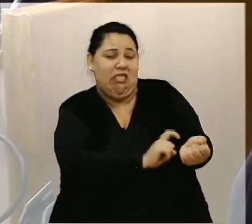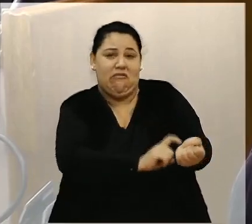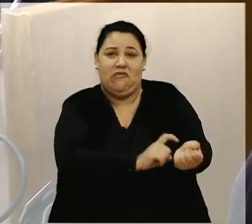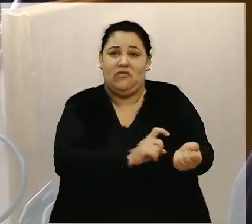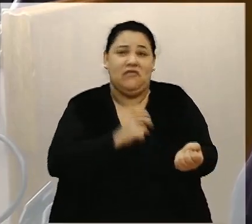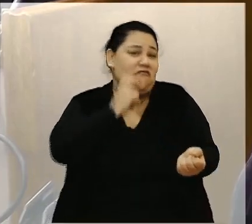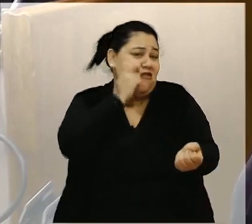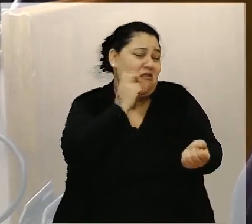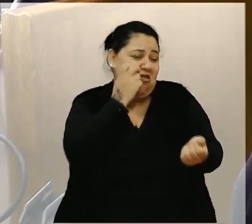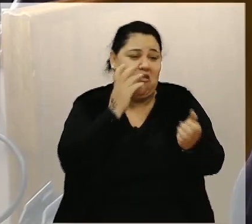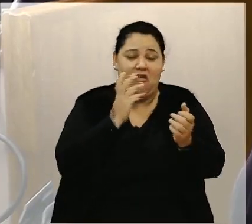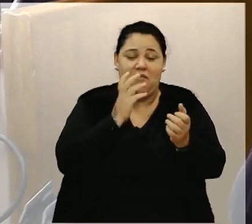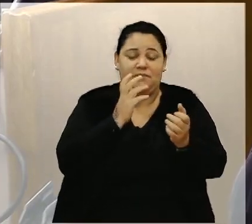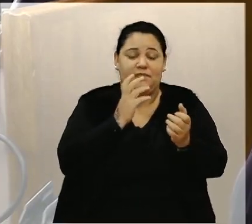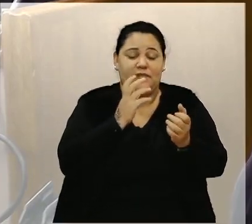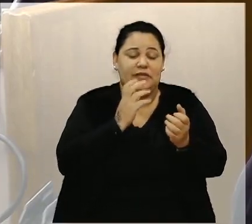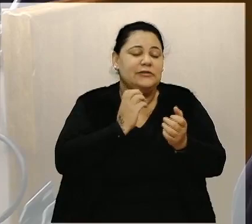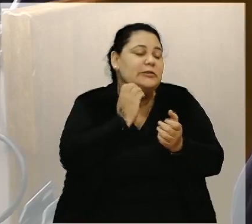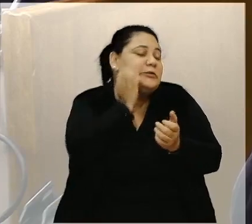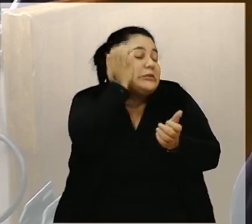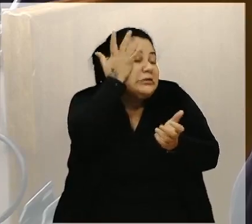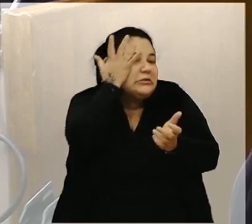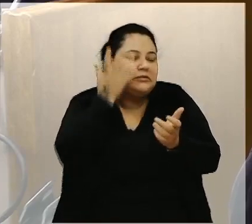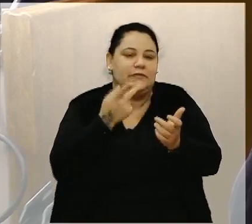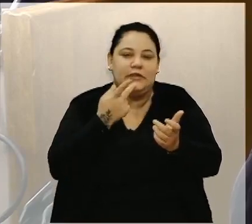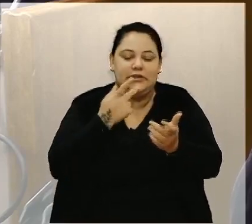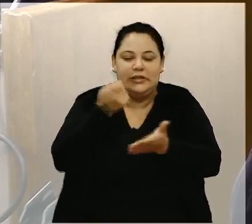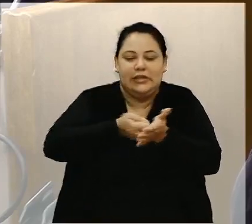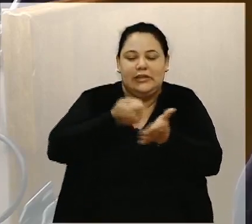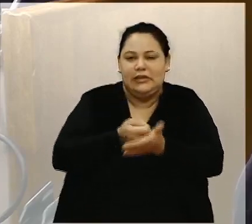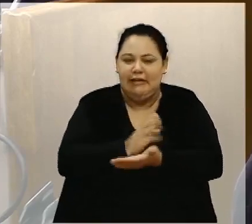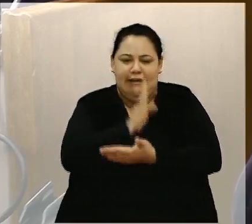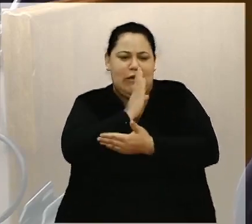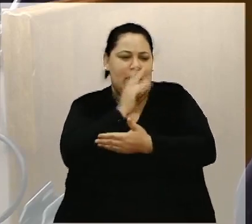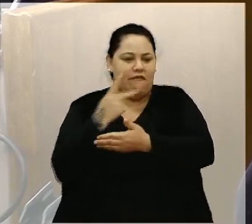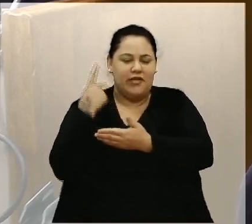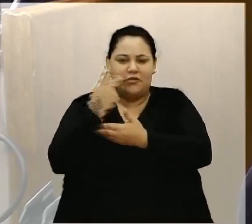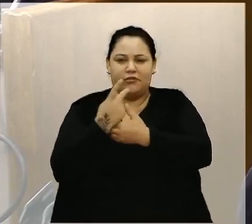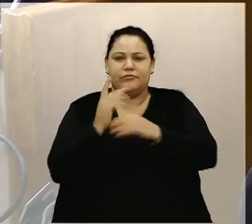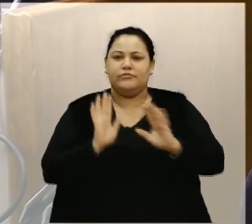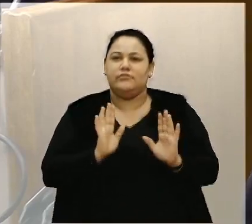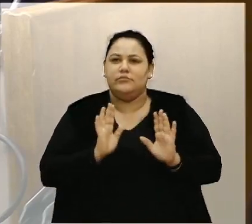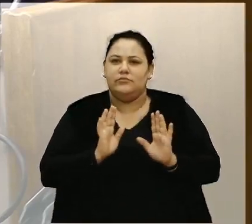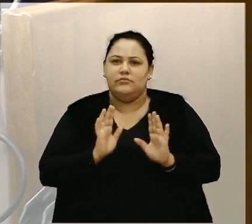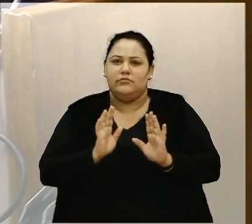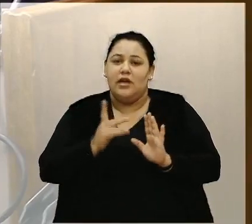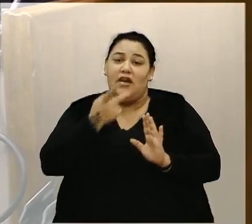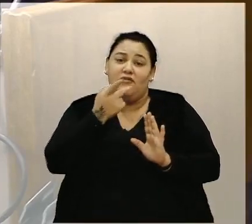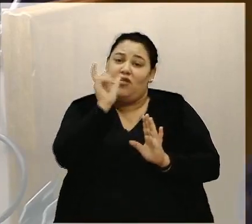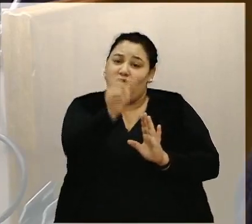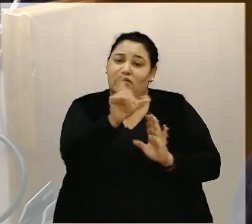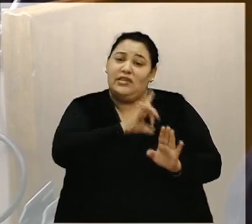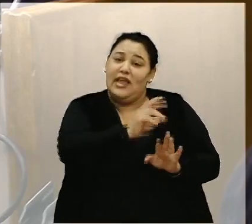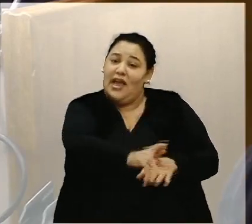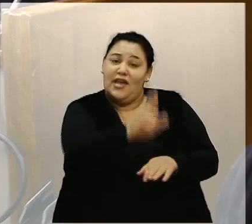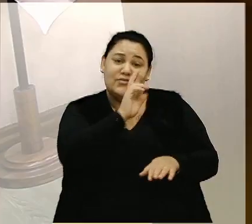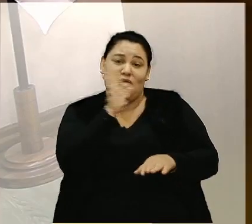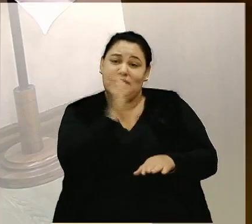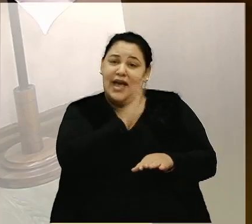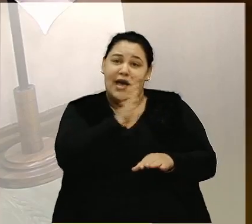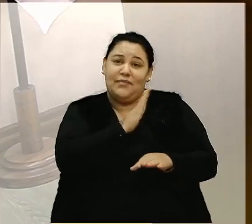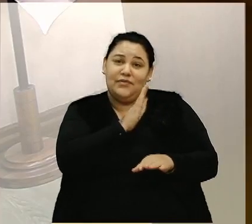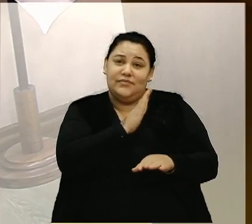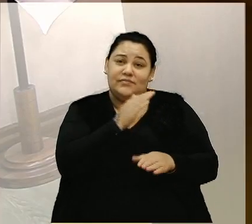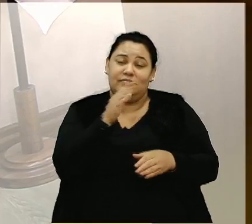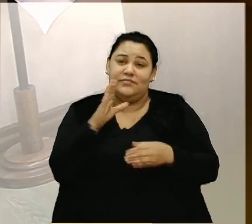tem que dizer que está tentando se calar. Eu acho que não é por aí, né? Falou, tem a resposta logo em seguida. Era uma parte,